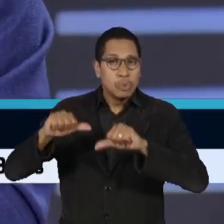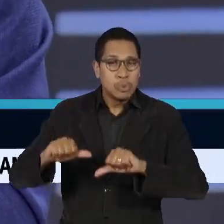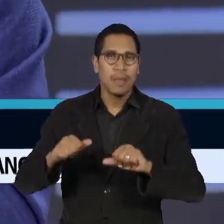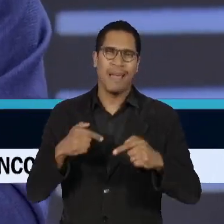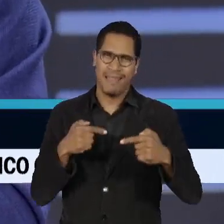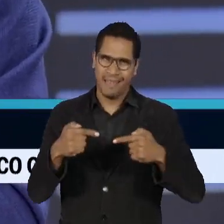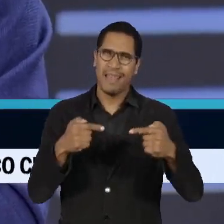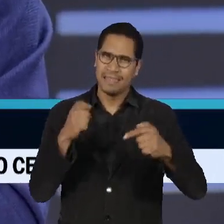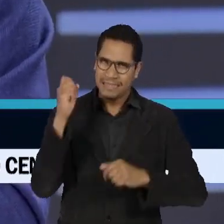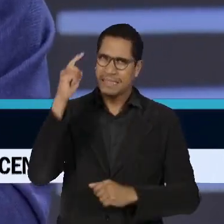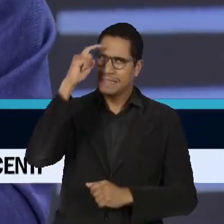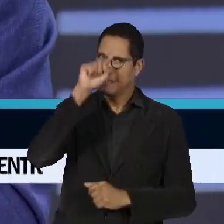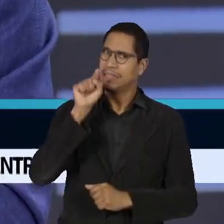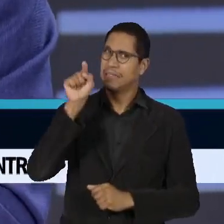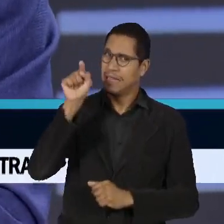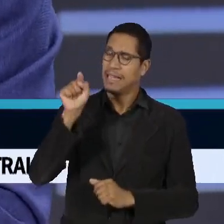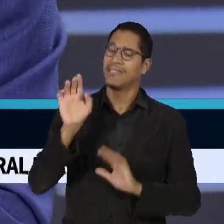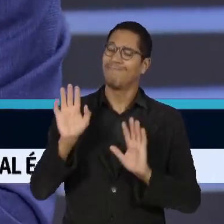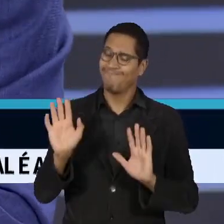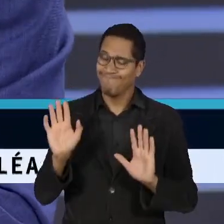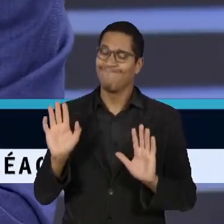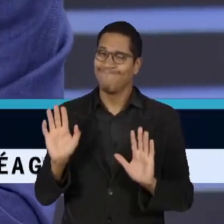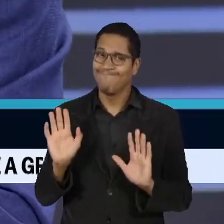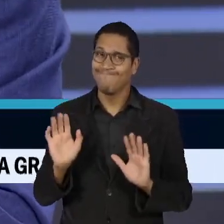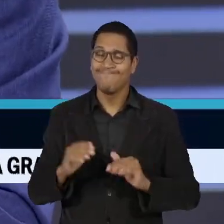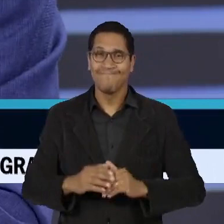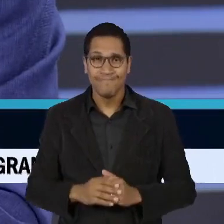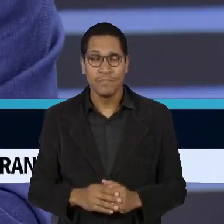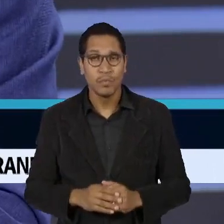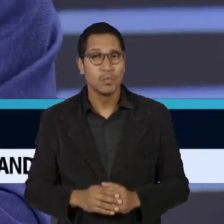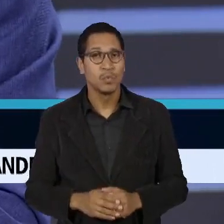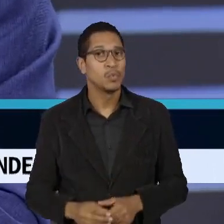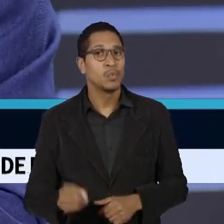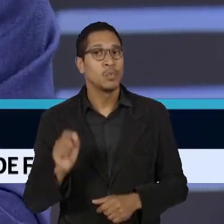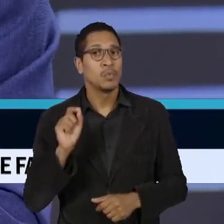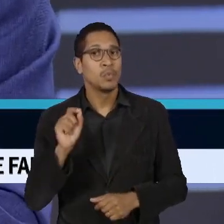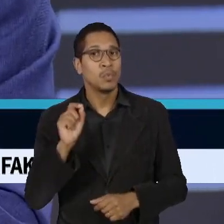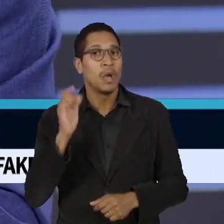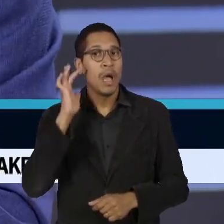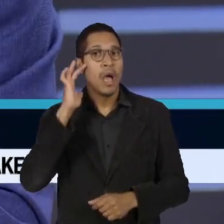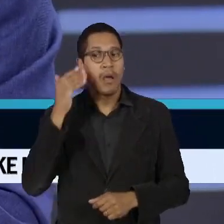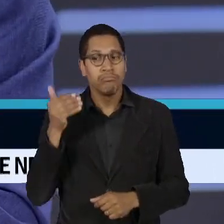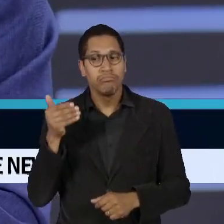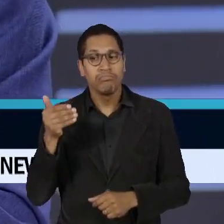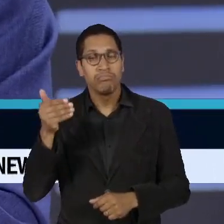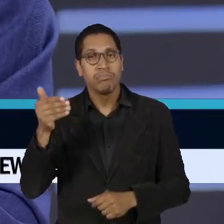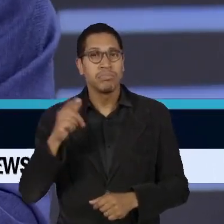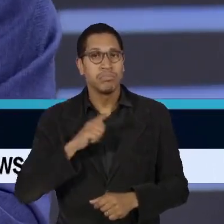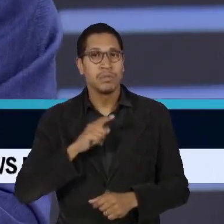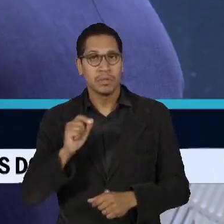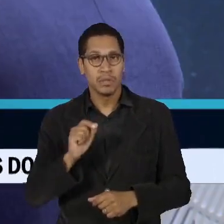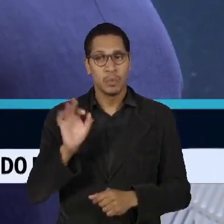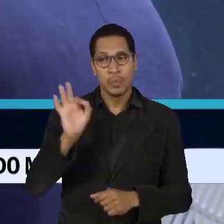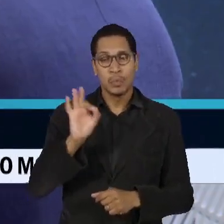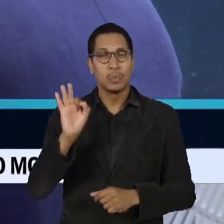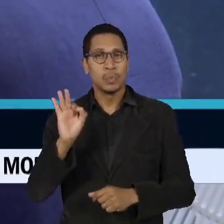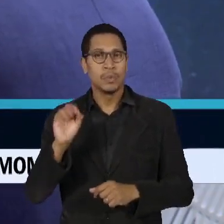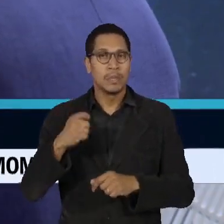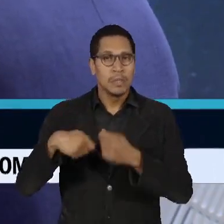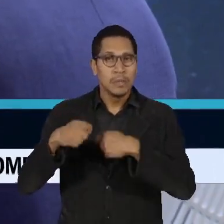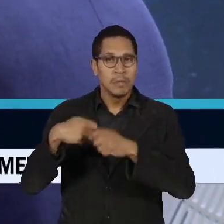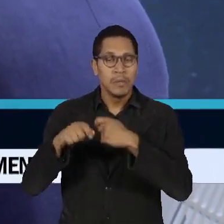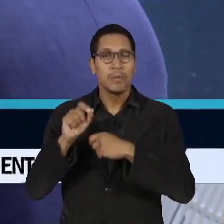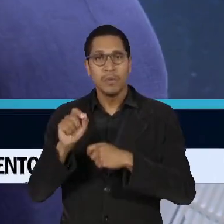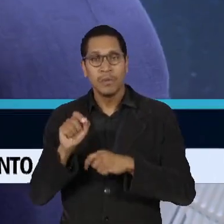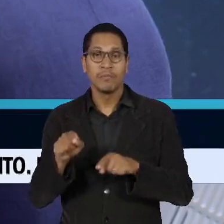muito difícil para para Rússia na verdade as previsões as projeções do CD para Rússia são de